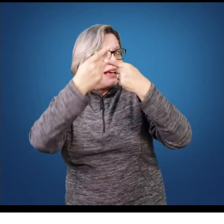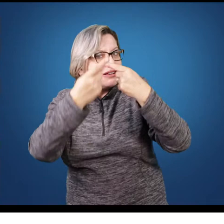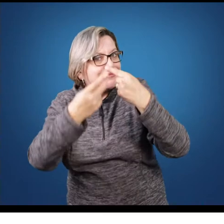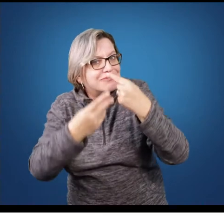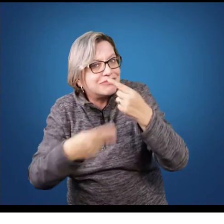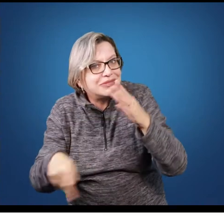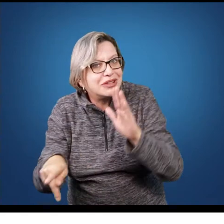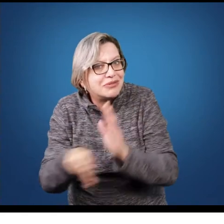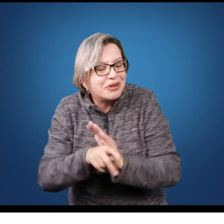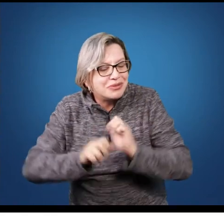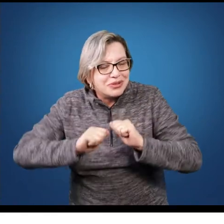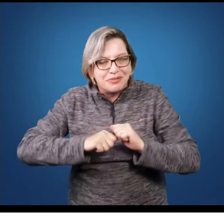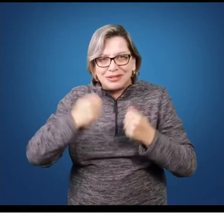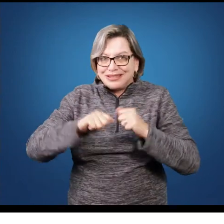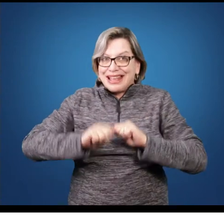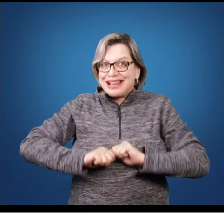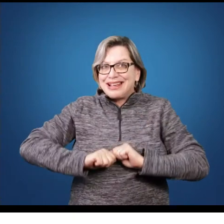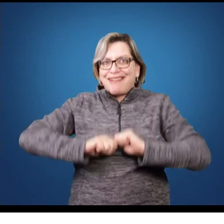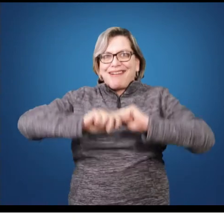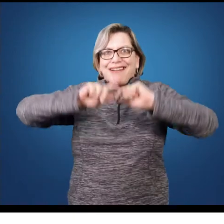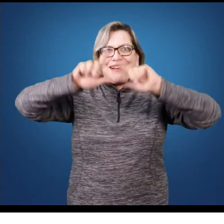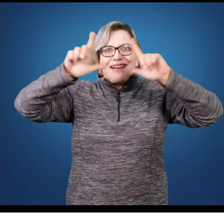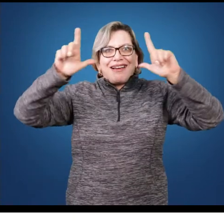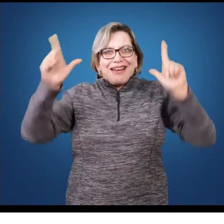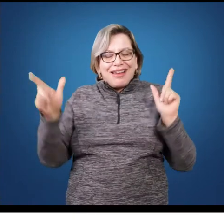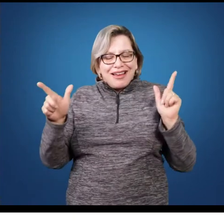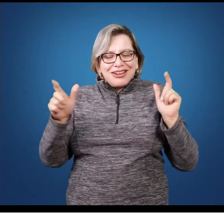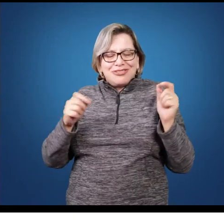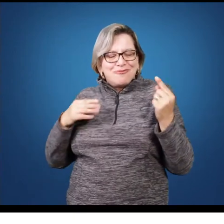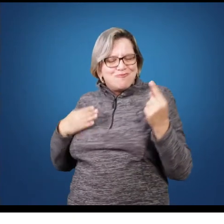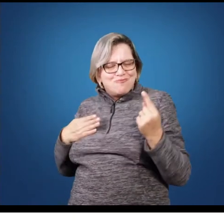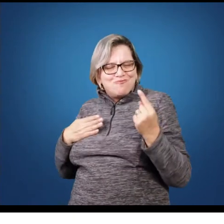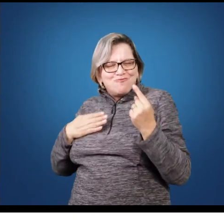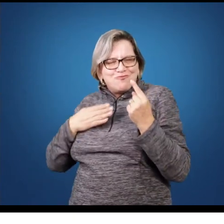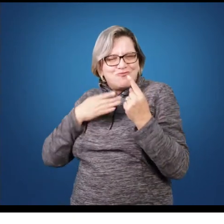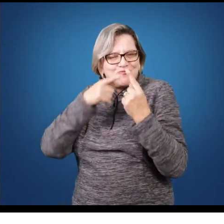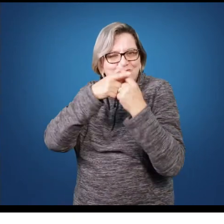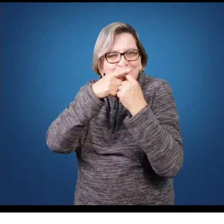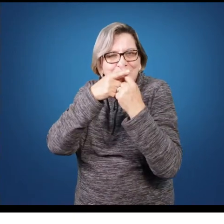exemplo, clareza na descrição, objetividade,